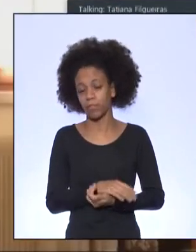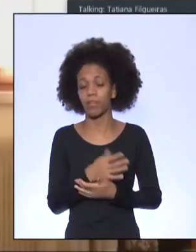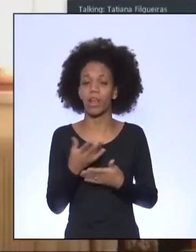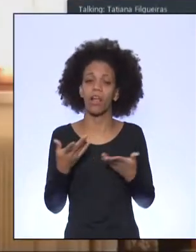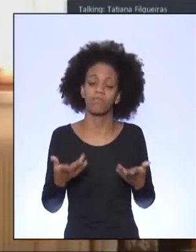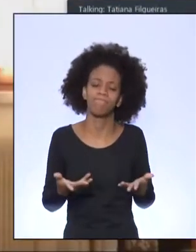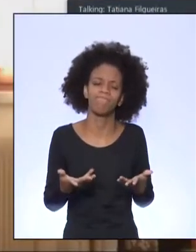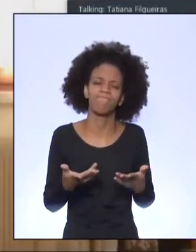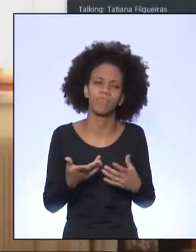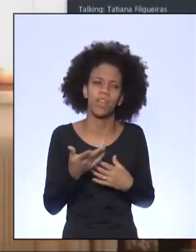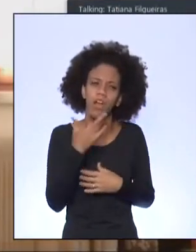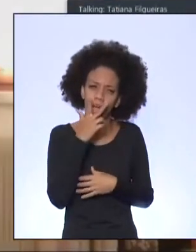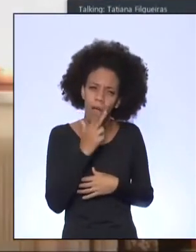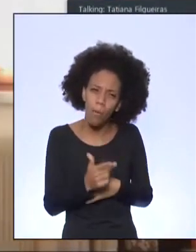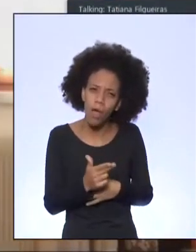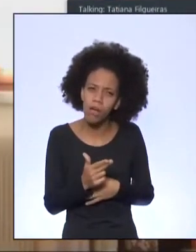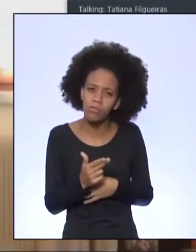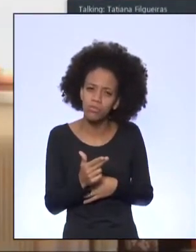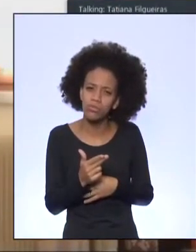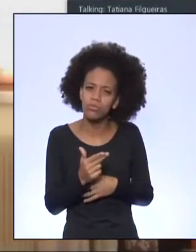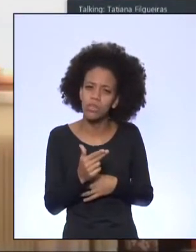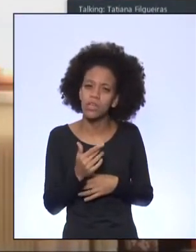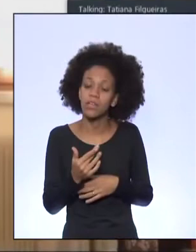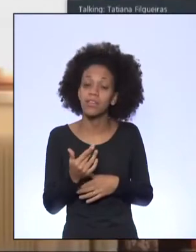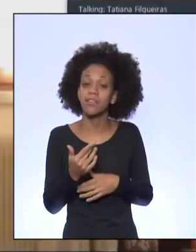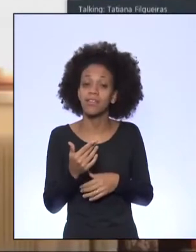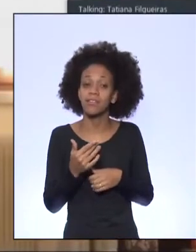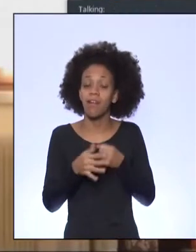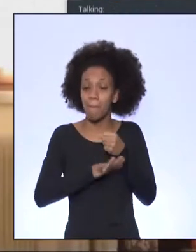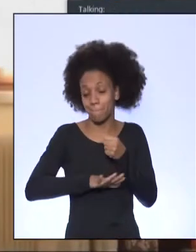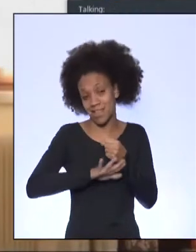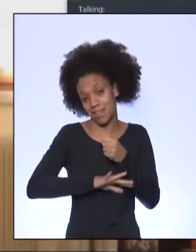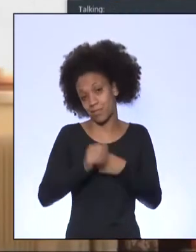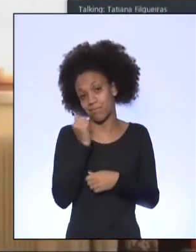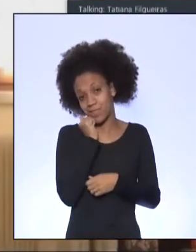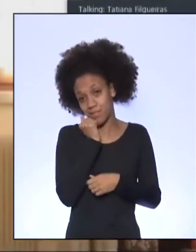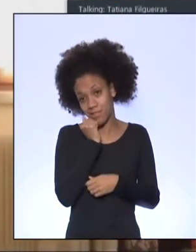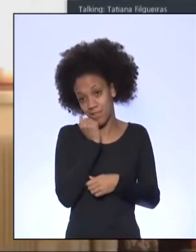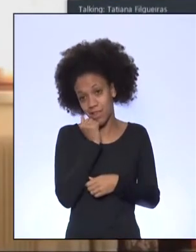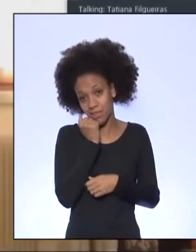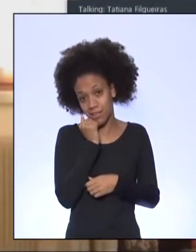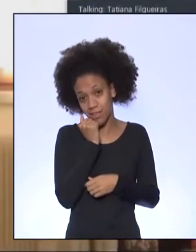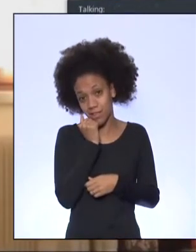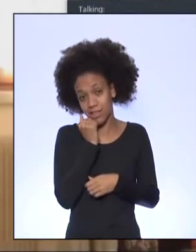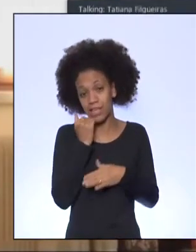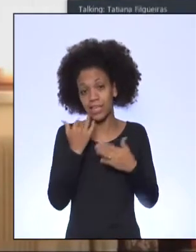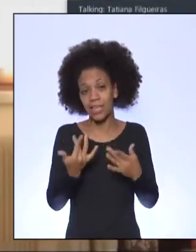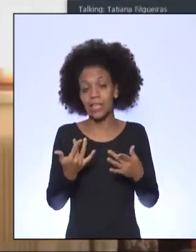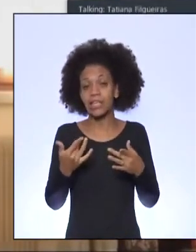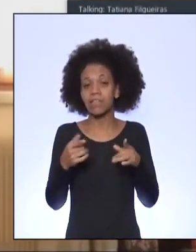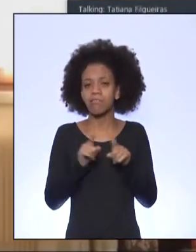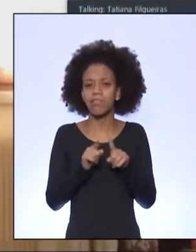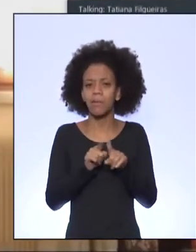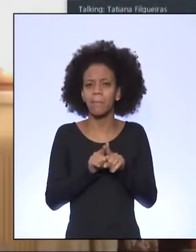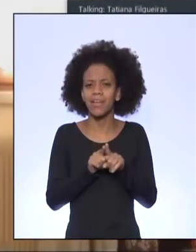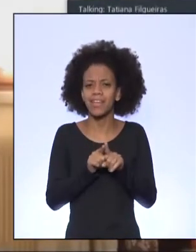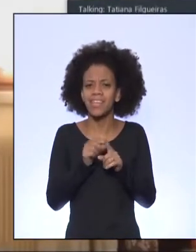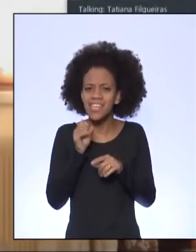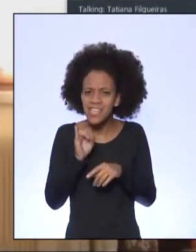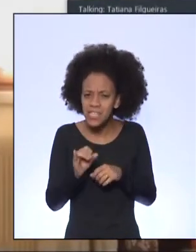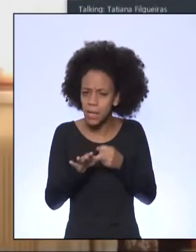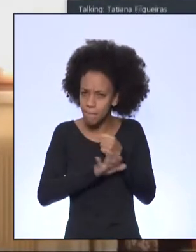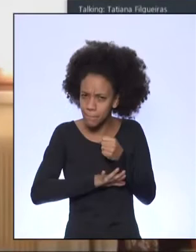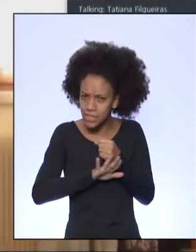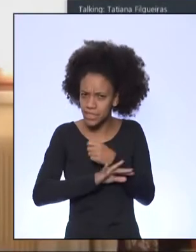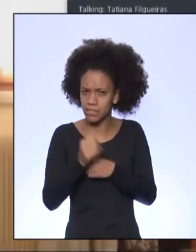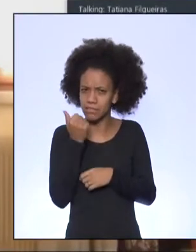Eu acho que a gente deveria estar se pautando pela ciência, né? E se a gente tem que se pautar pela